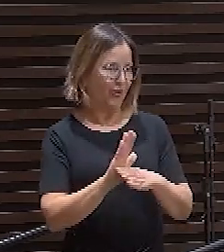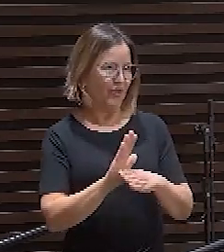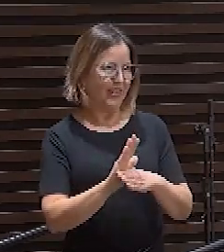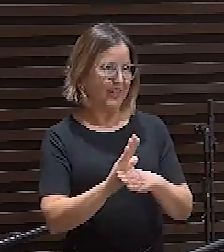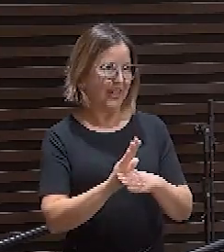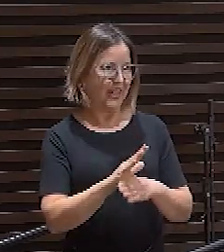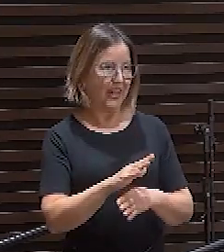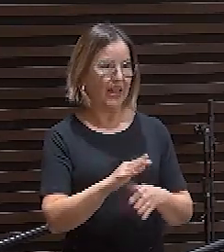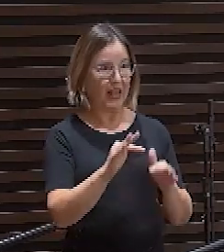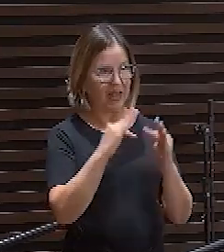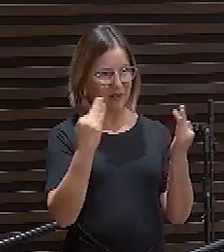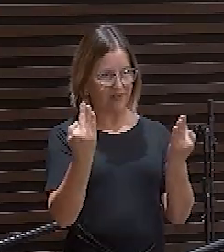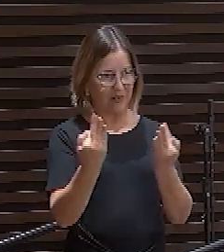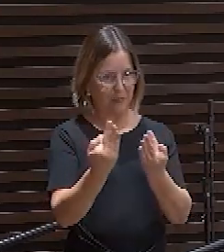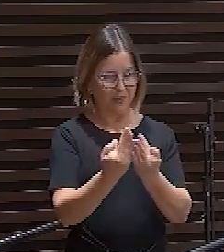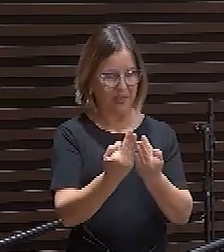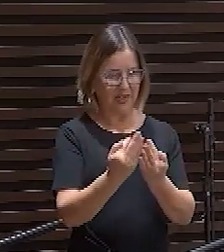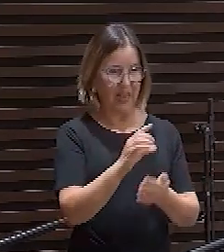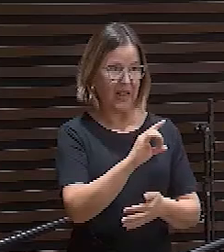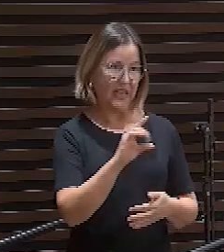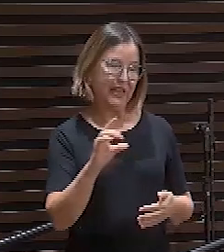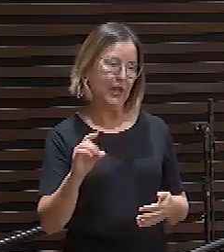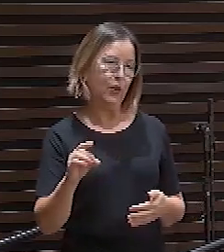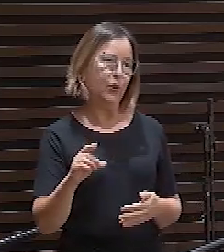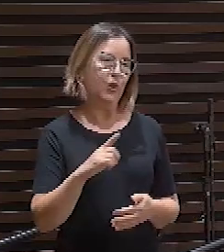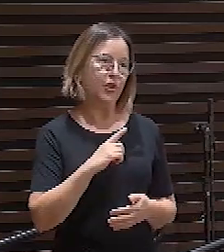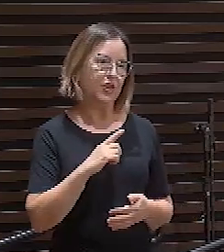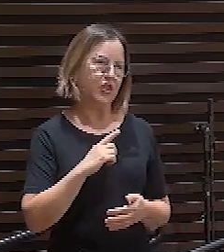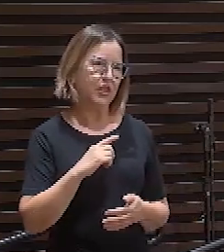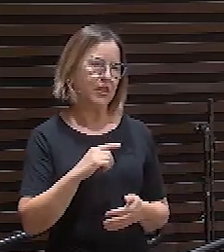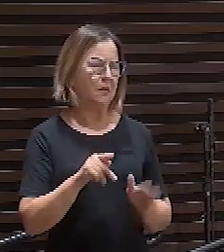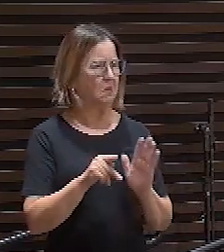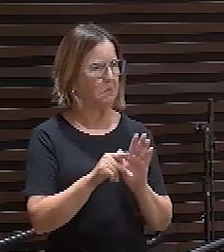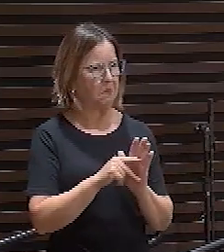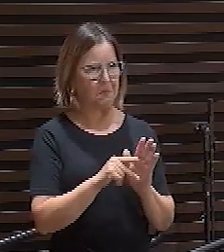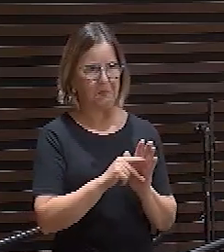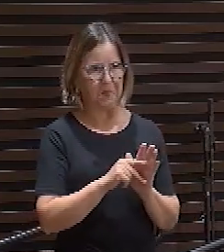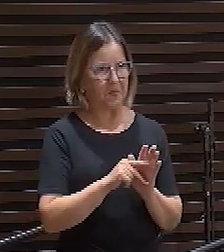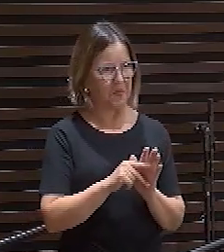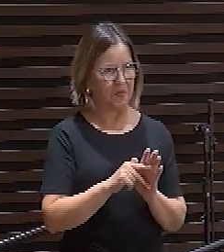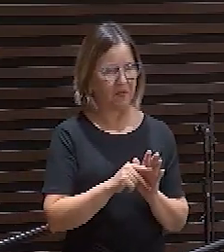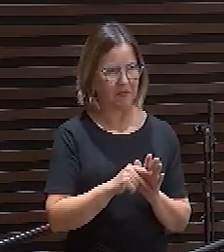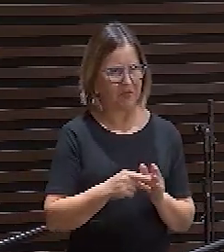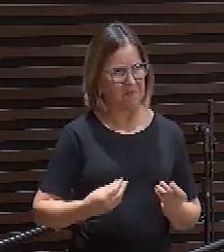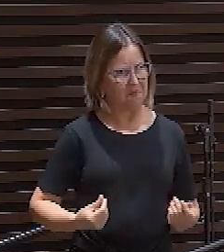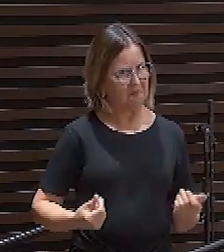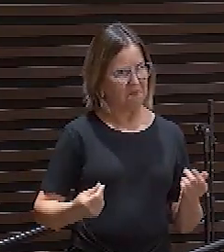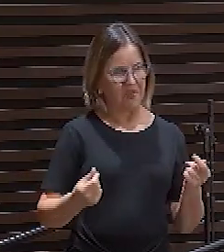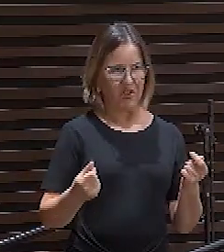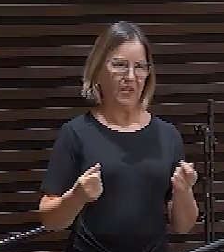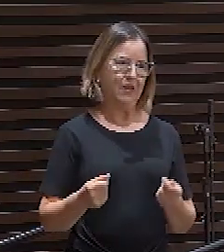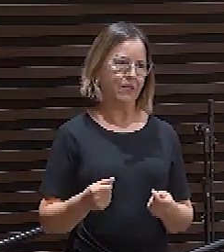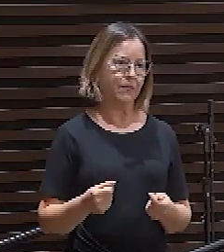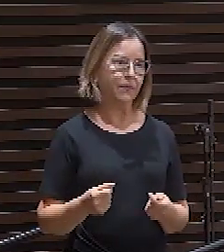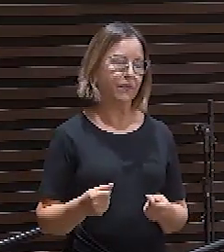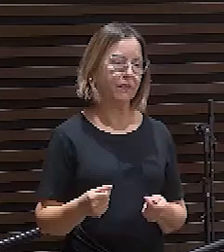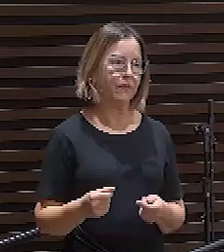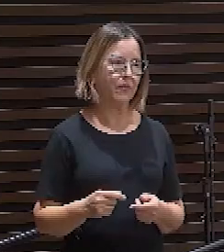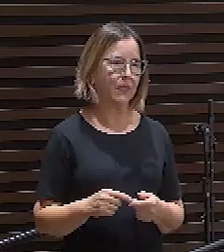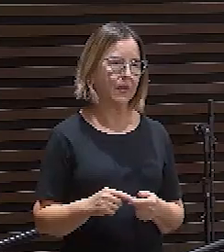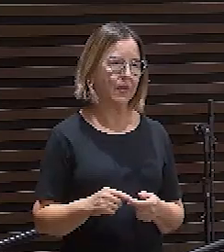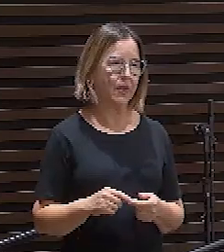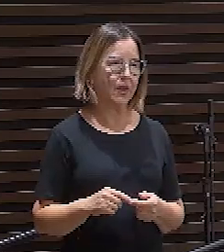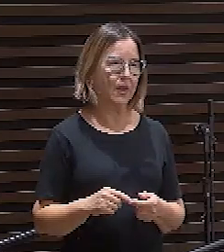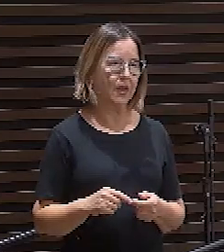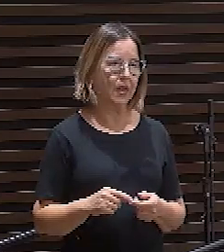tinha os seus bens para o seu sustento e não era permitido vender as terras ou passar as terras somente